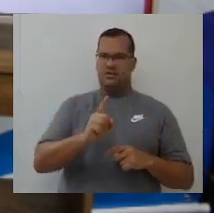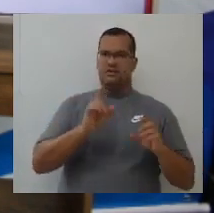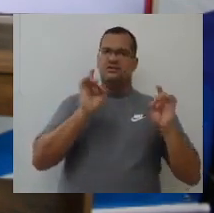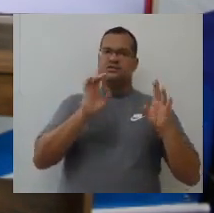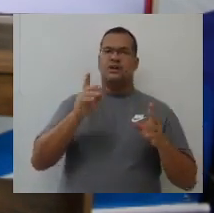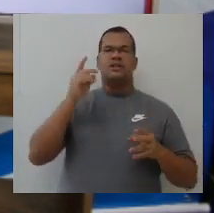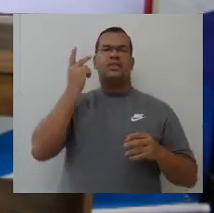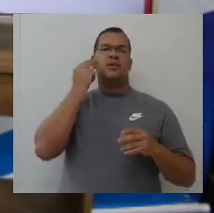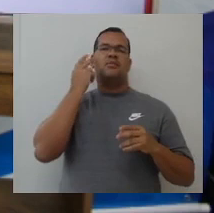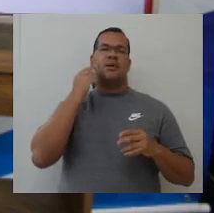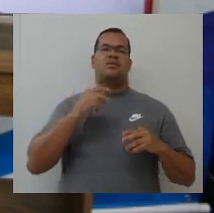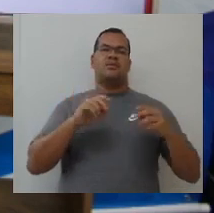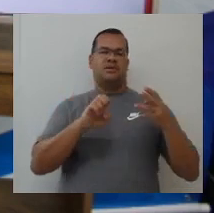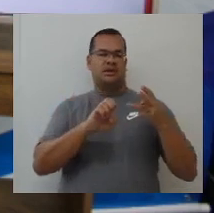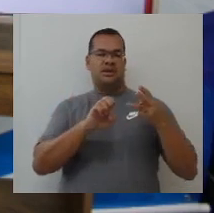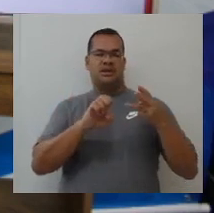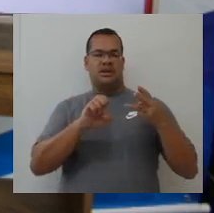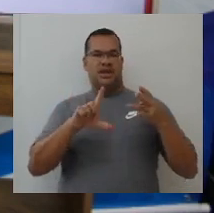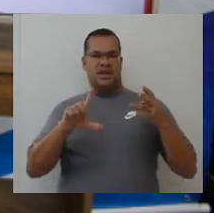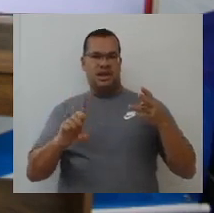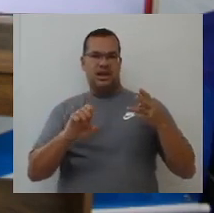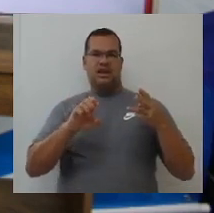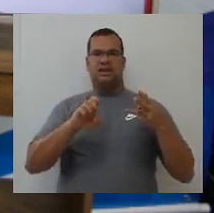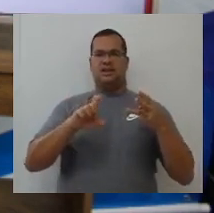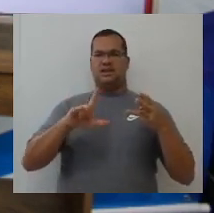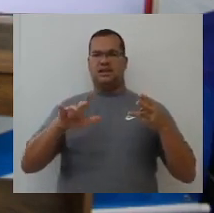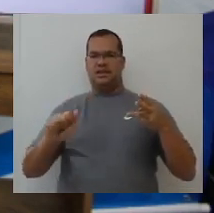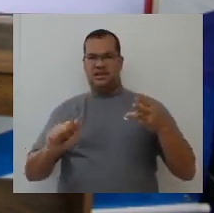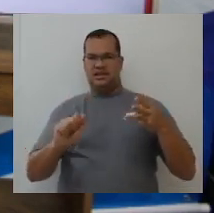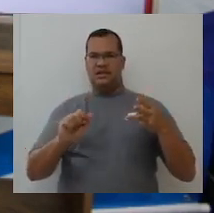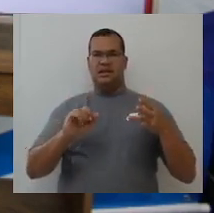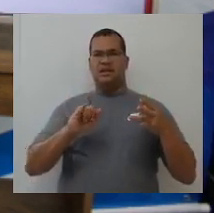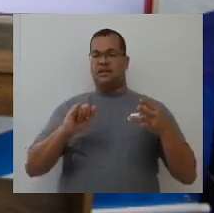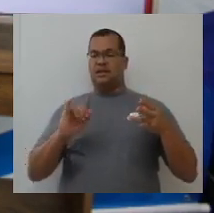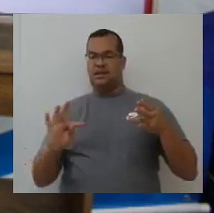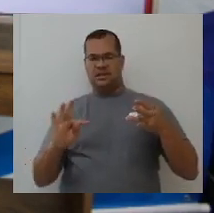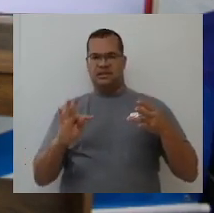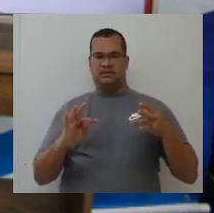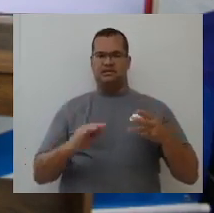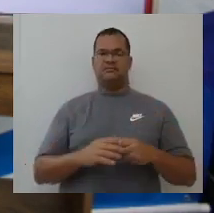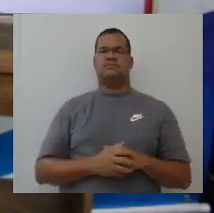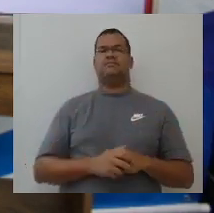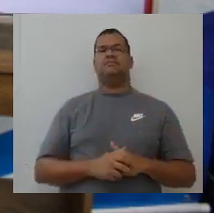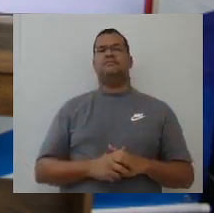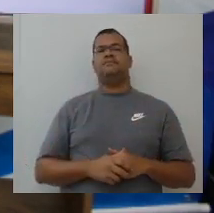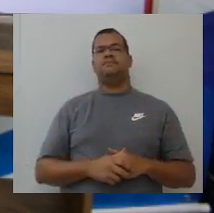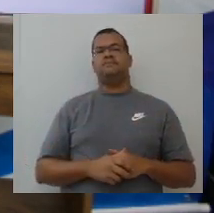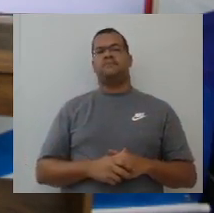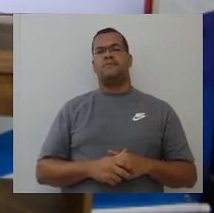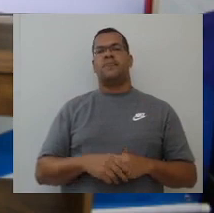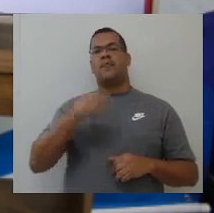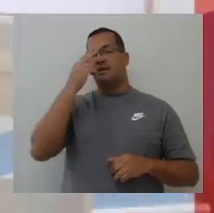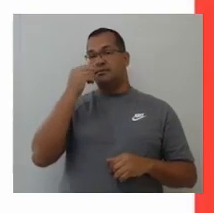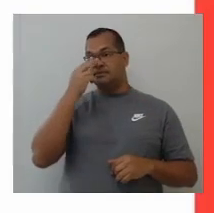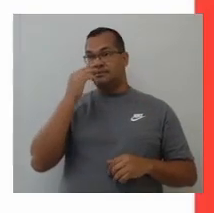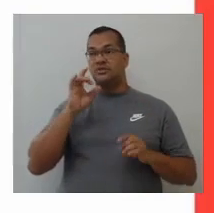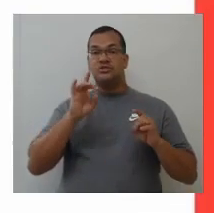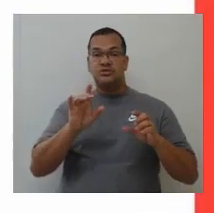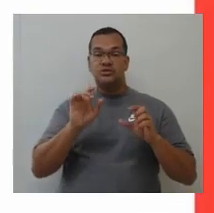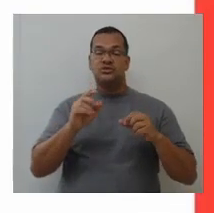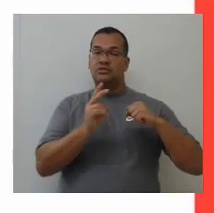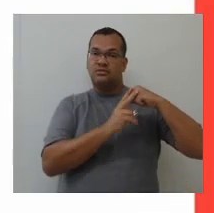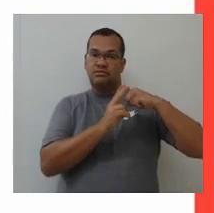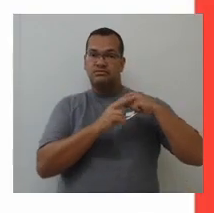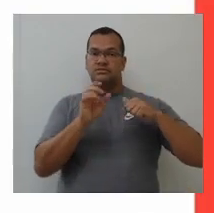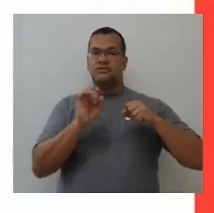só quem? Ele, ela, he, she e o it, para o pronome neutro. Não é isso? Então, repetindo, o verbo só deverá